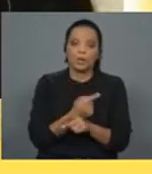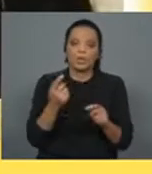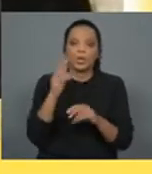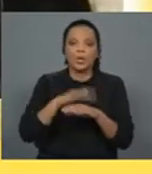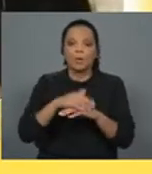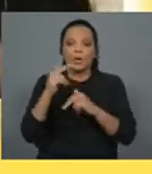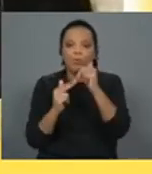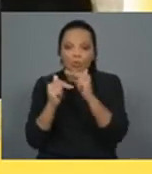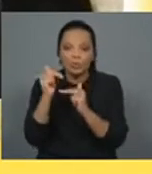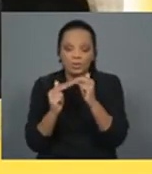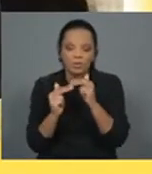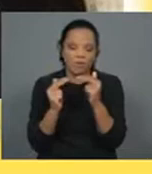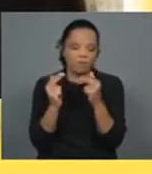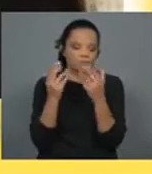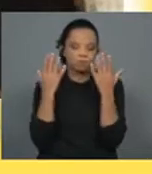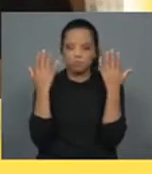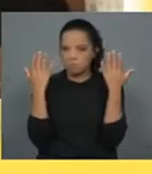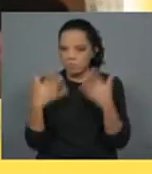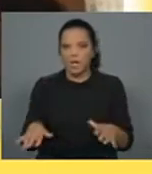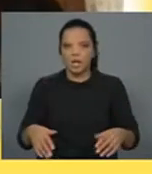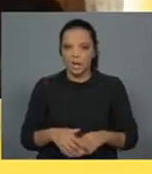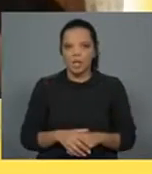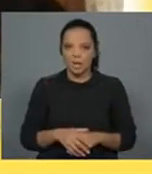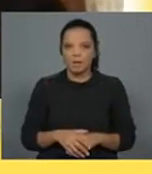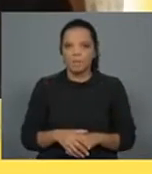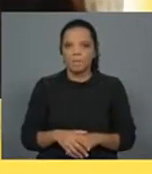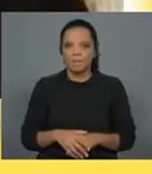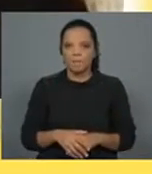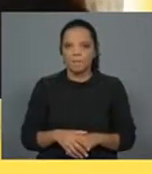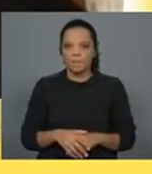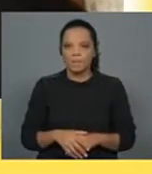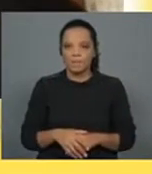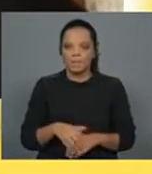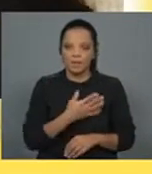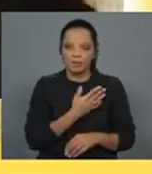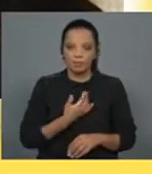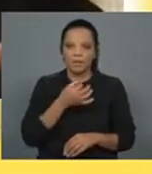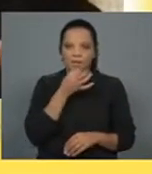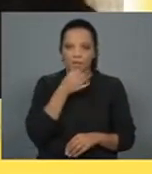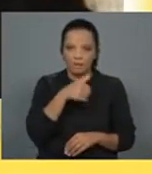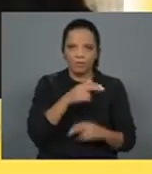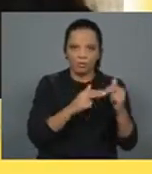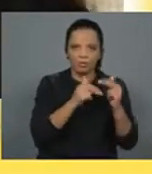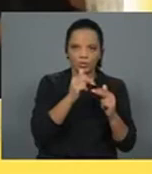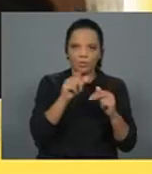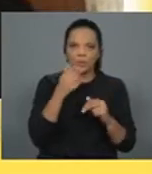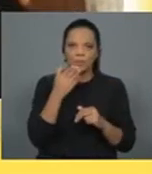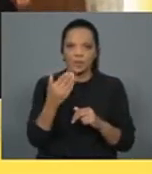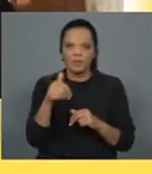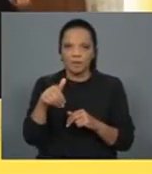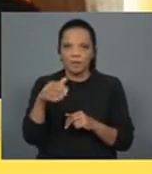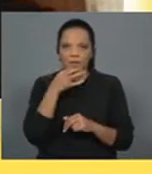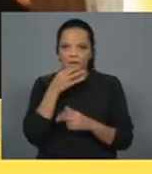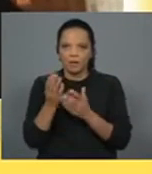é completamente mal feita. Honrado, daqui a bocadinho também já vamos falar. Daqui a pouco já vamos falar também da construção. Peço-lhe, já voltamos